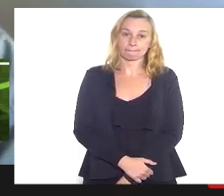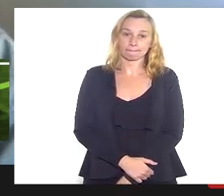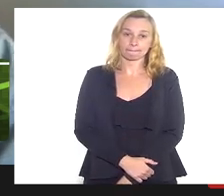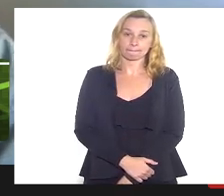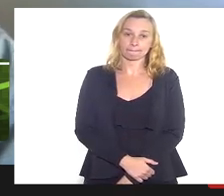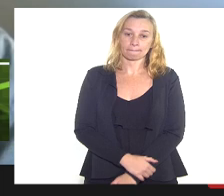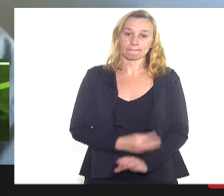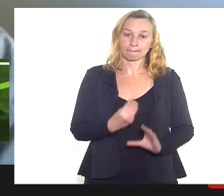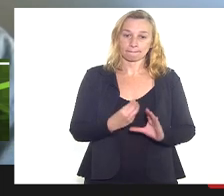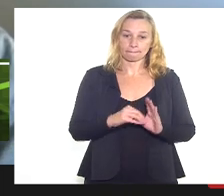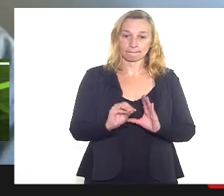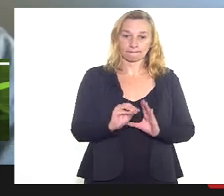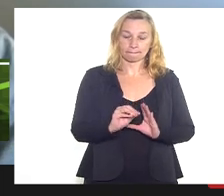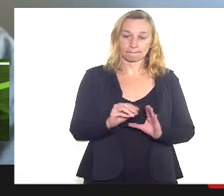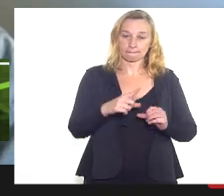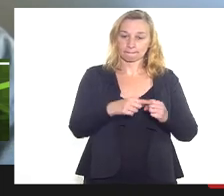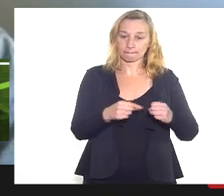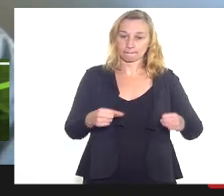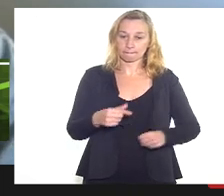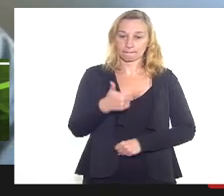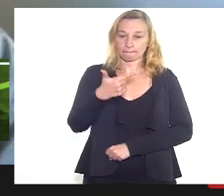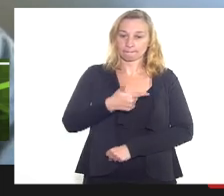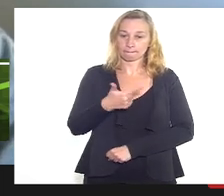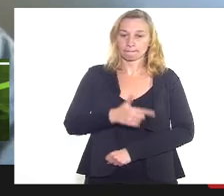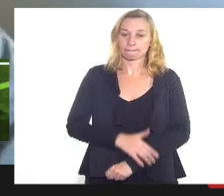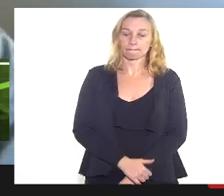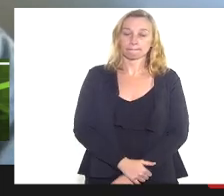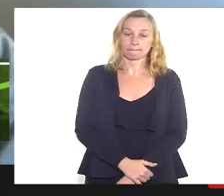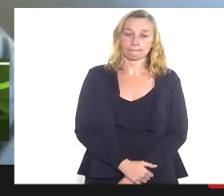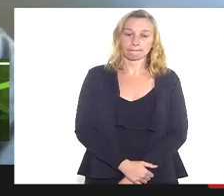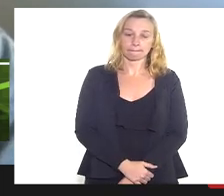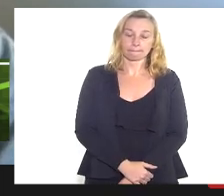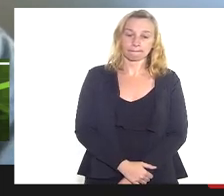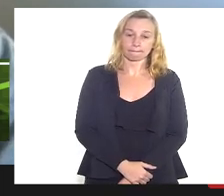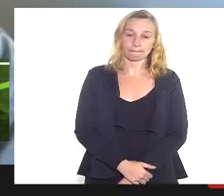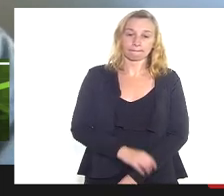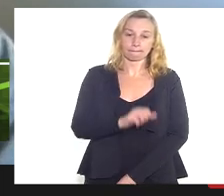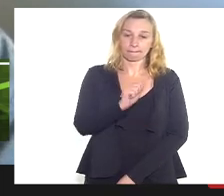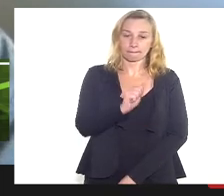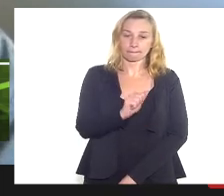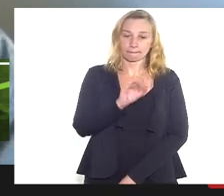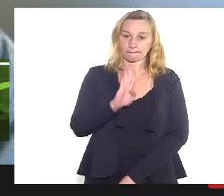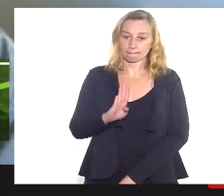postou o artigo 2º, as alíneas A, B, C,